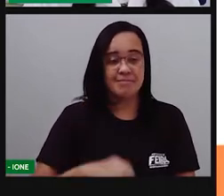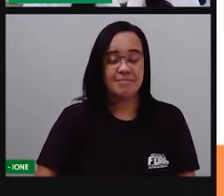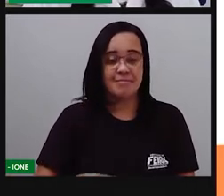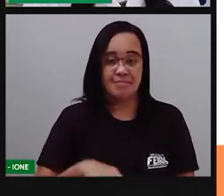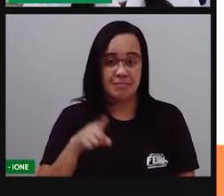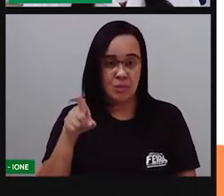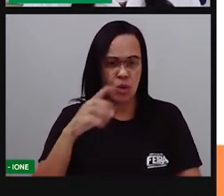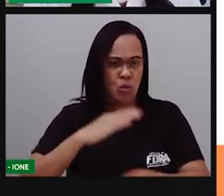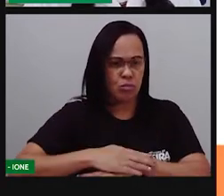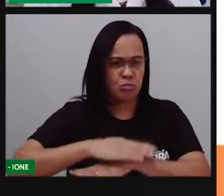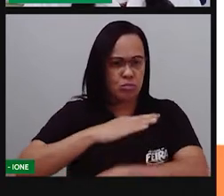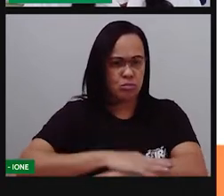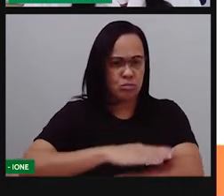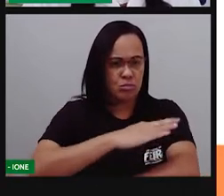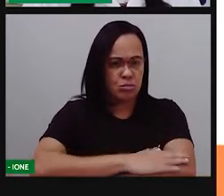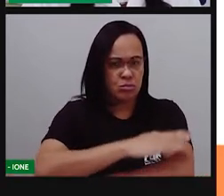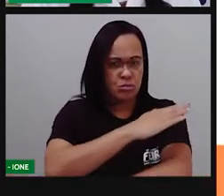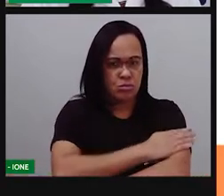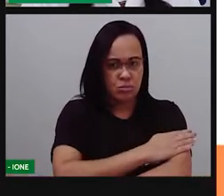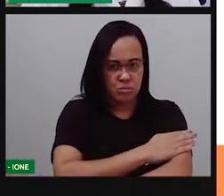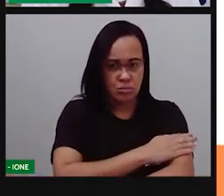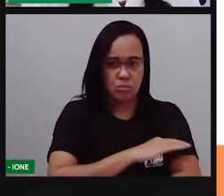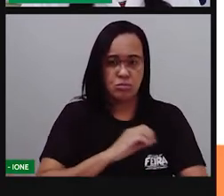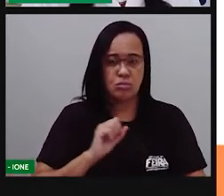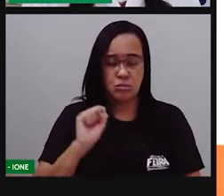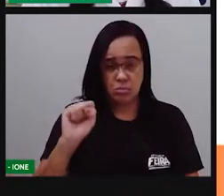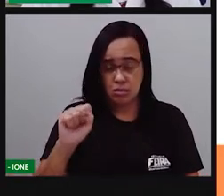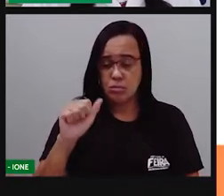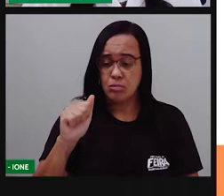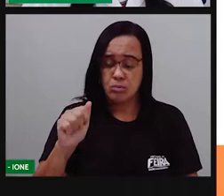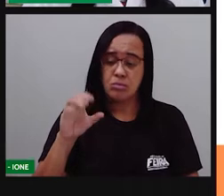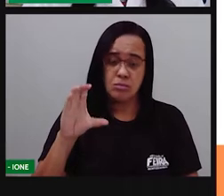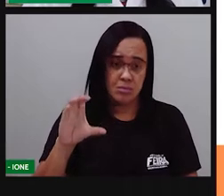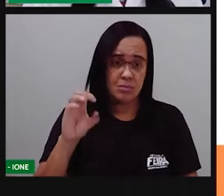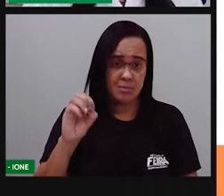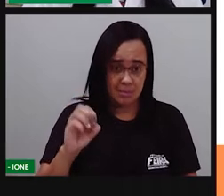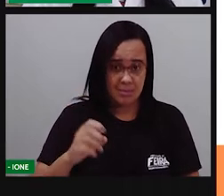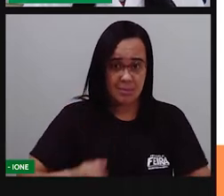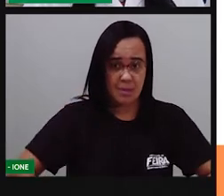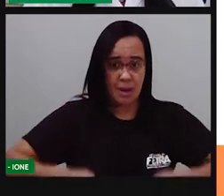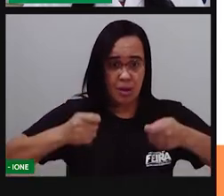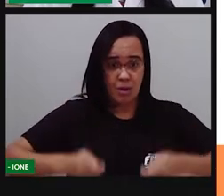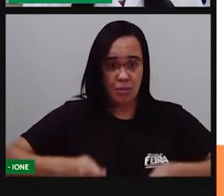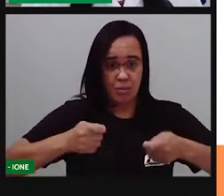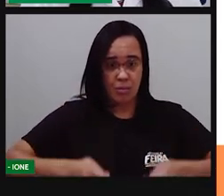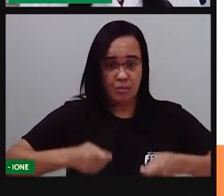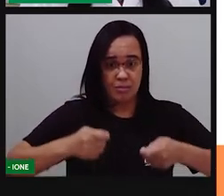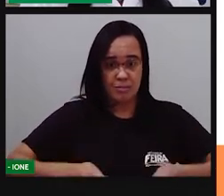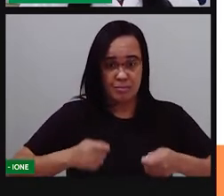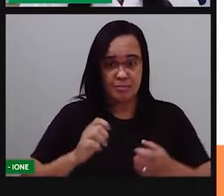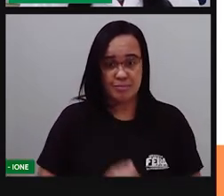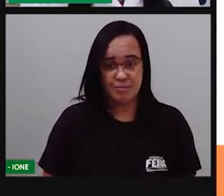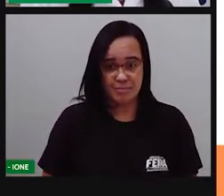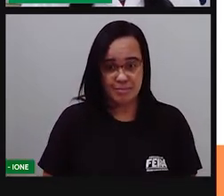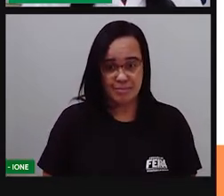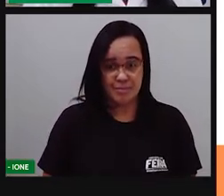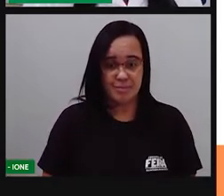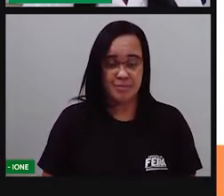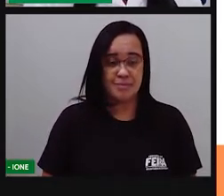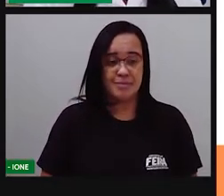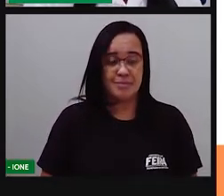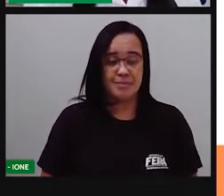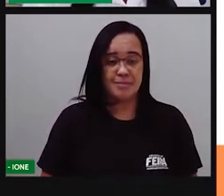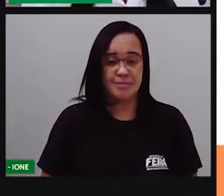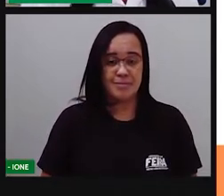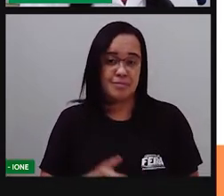kotaku plantado de o Tap batendo papo